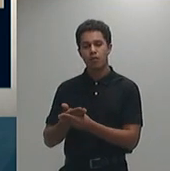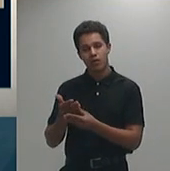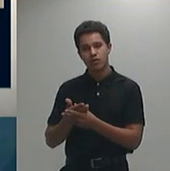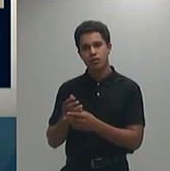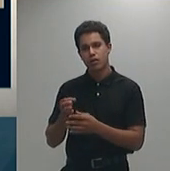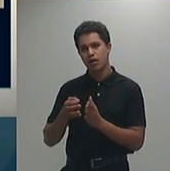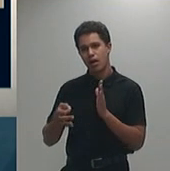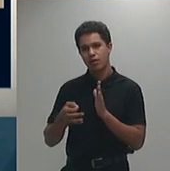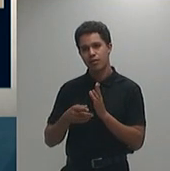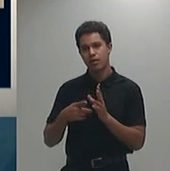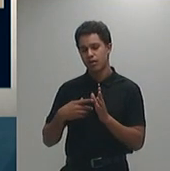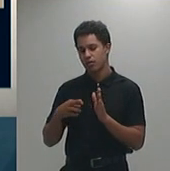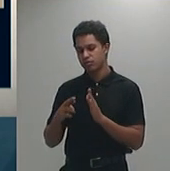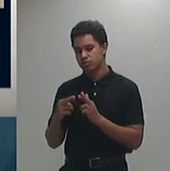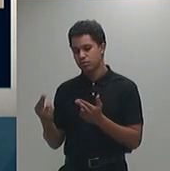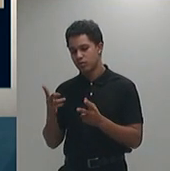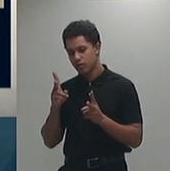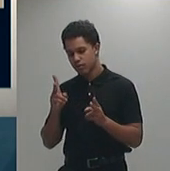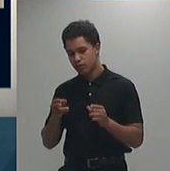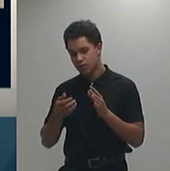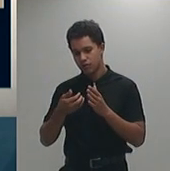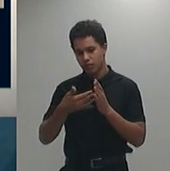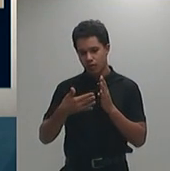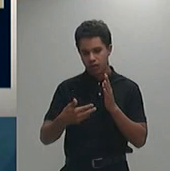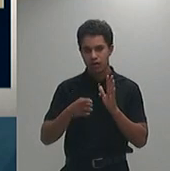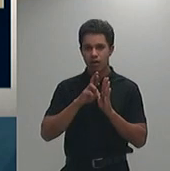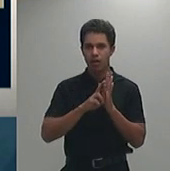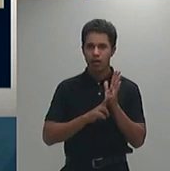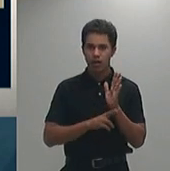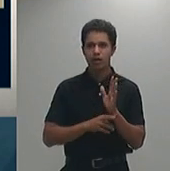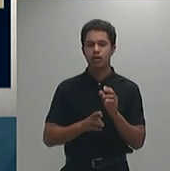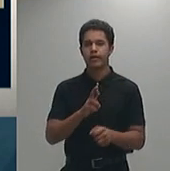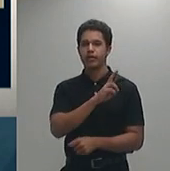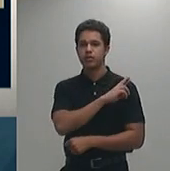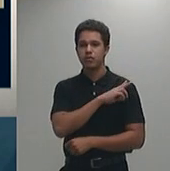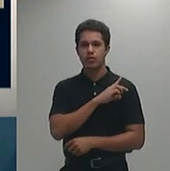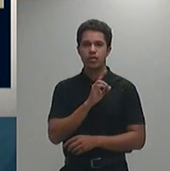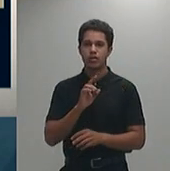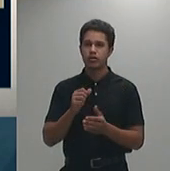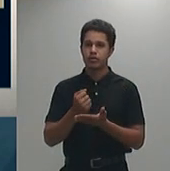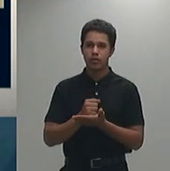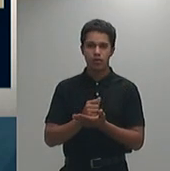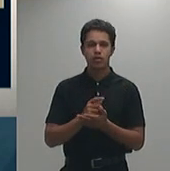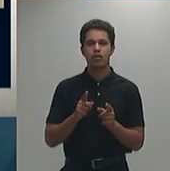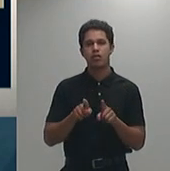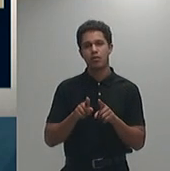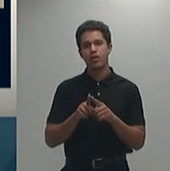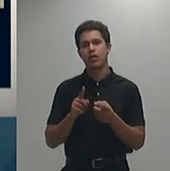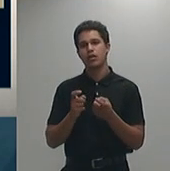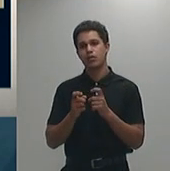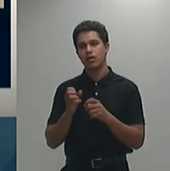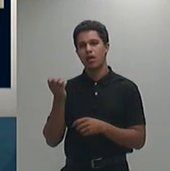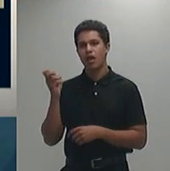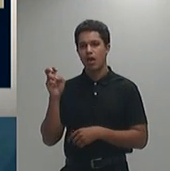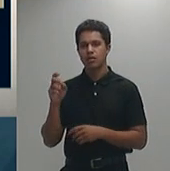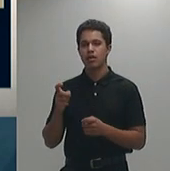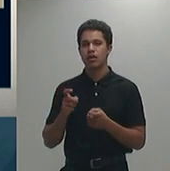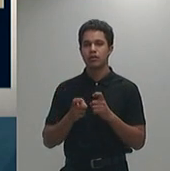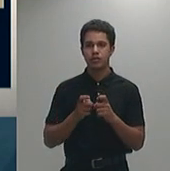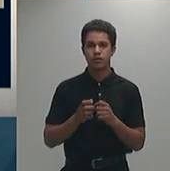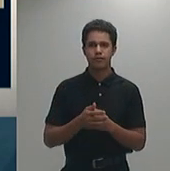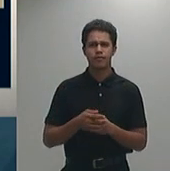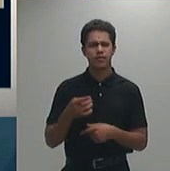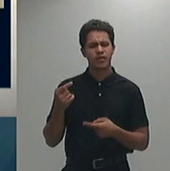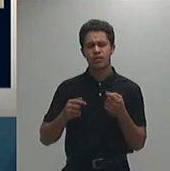mesmos específicos fatos a responsabilidade não só dos controladores como também dos administradores e ex-administradores indiscutível portanto